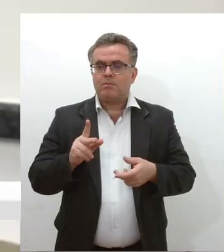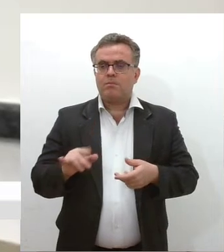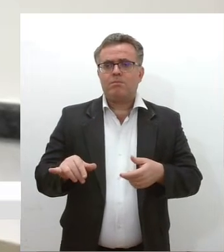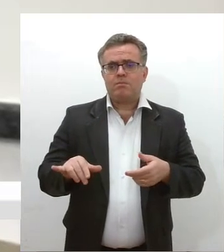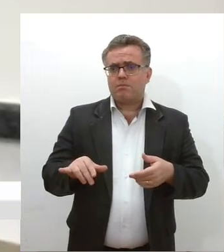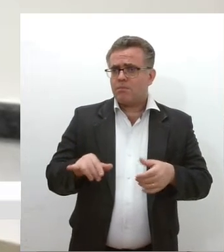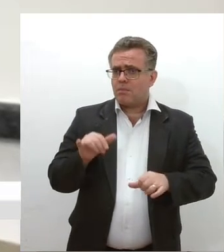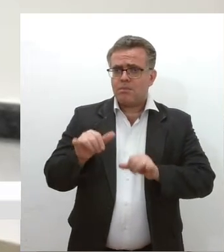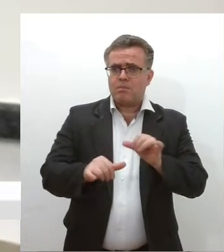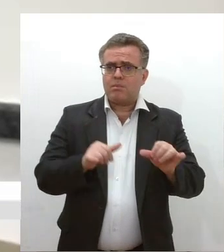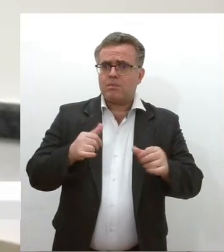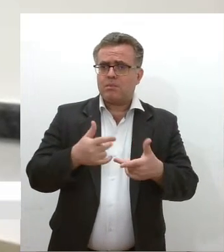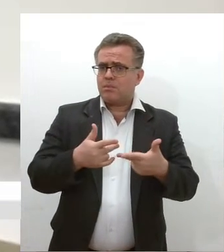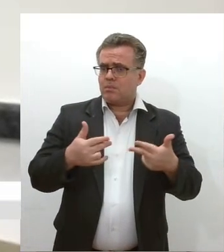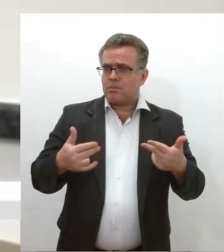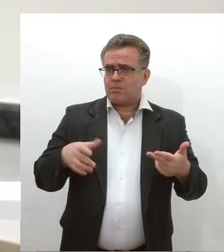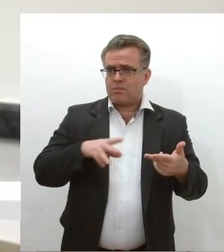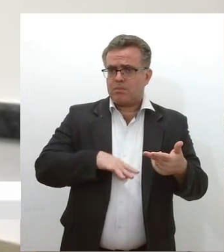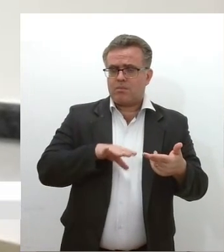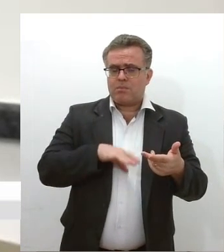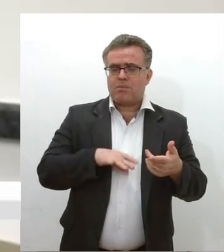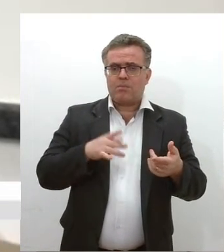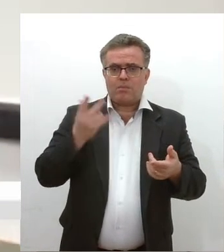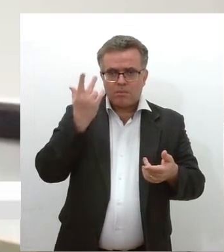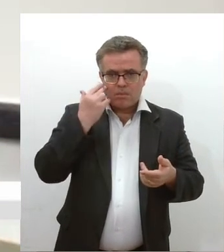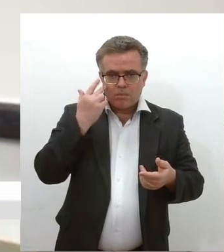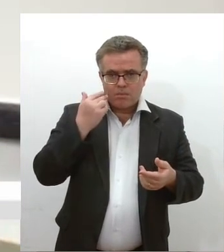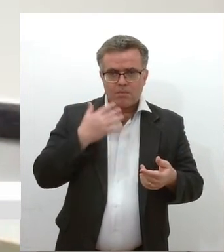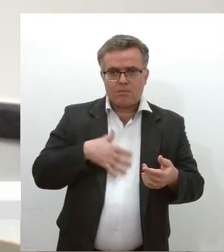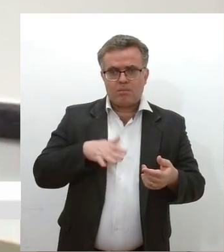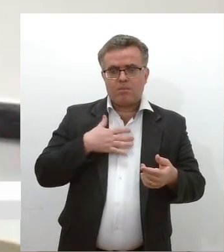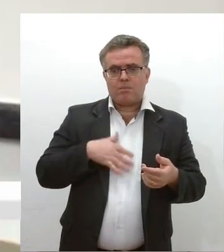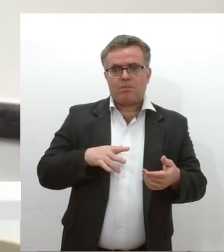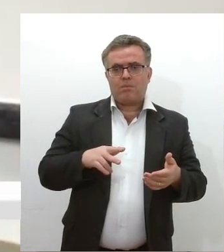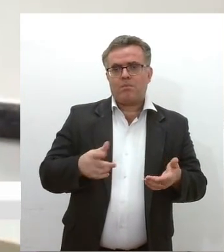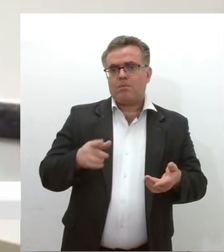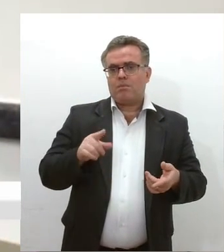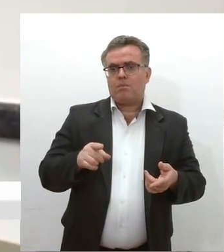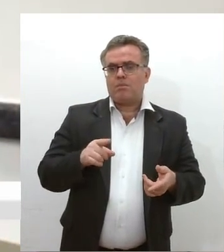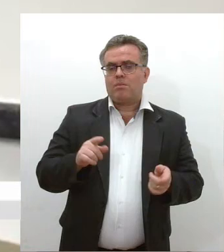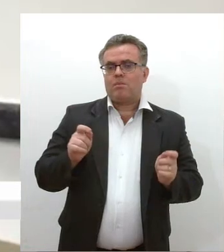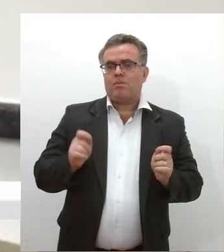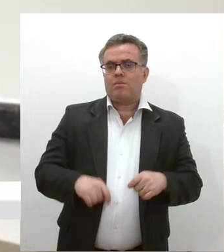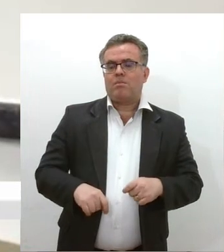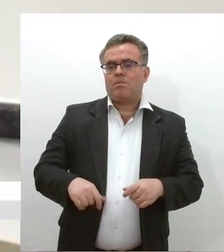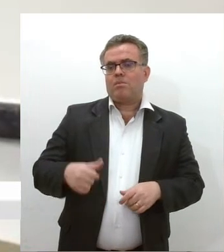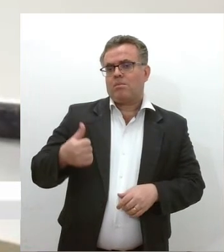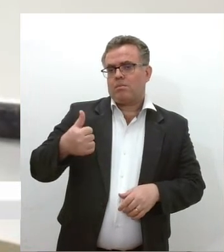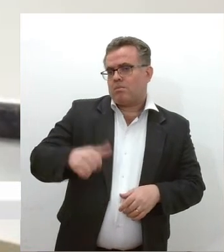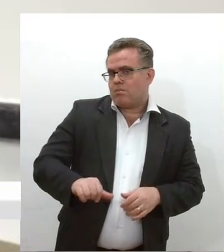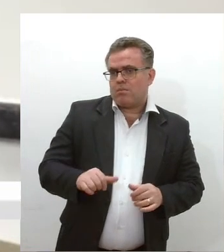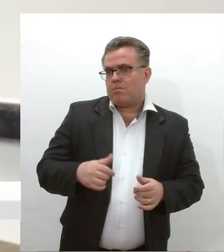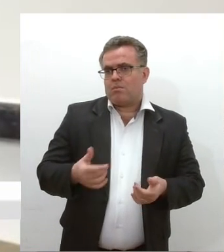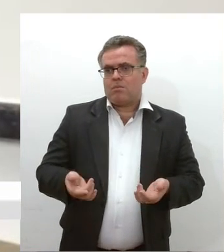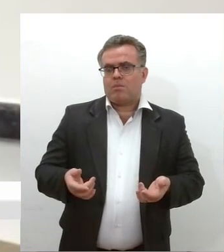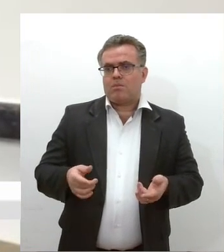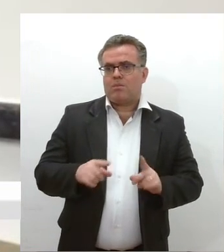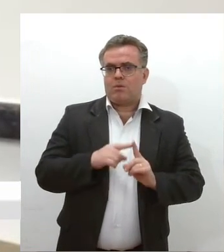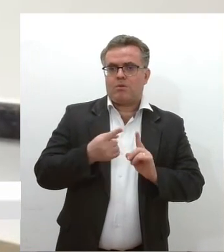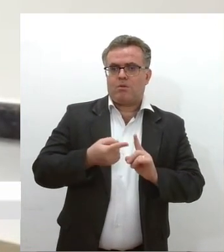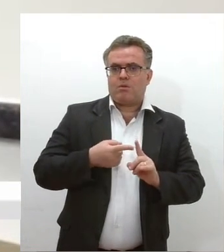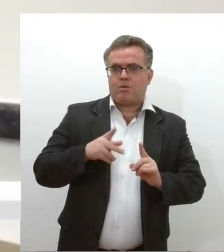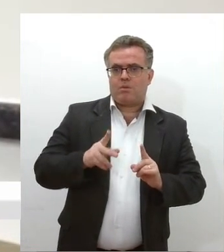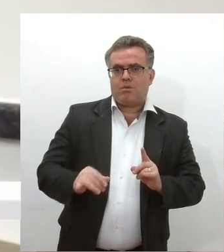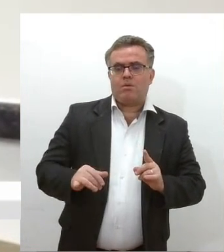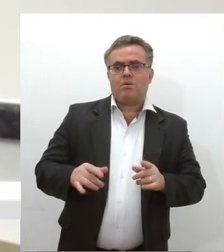E está tudo bem. Não significa que você vai ficar infértil, não significa que você vai ter um problema de saúde ou